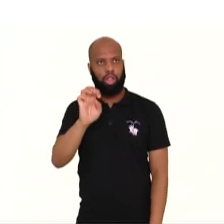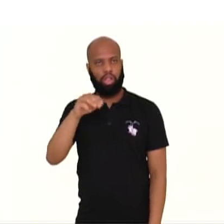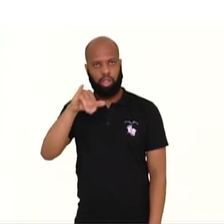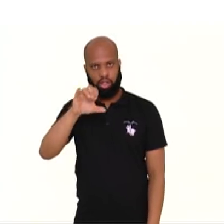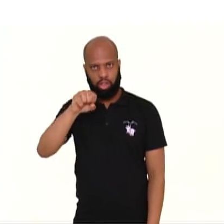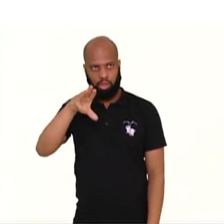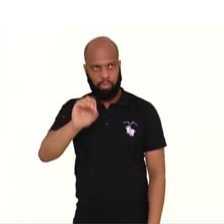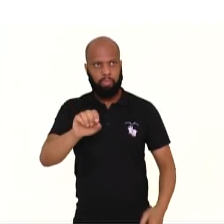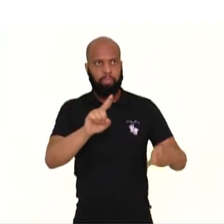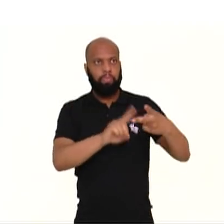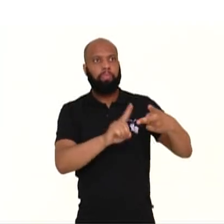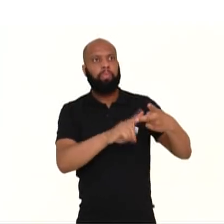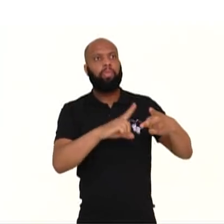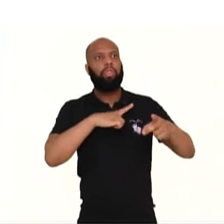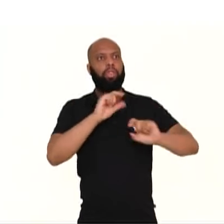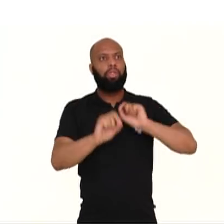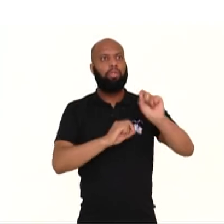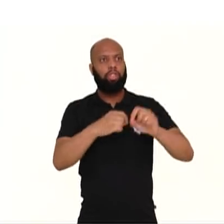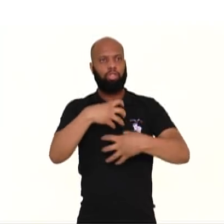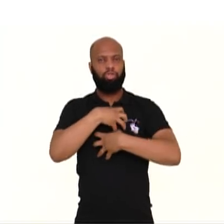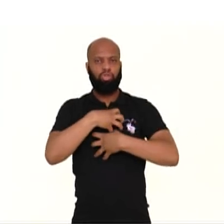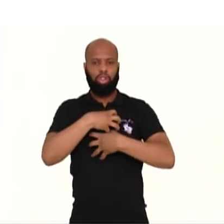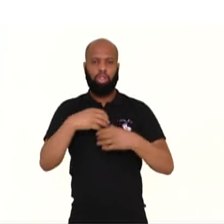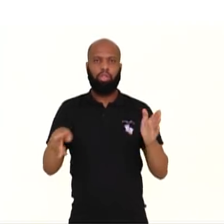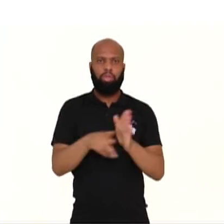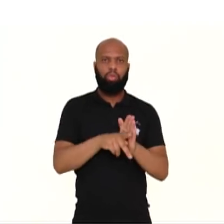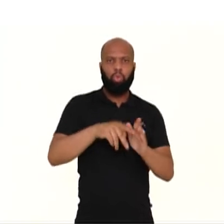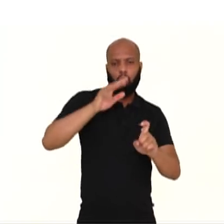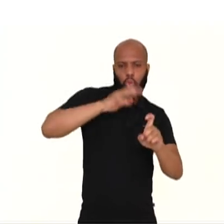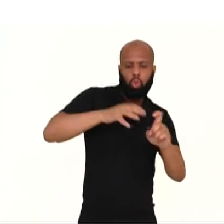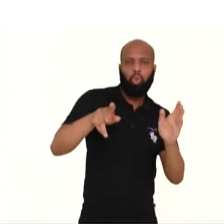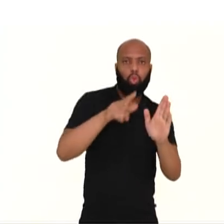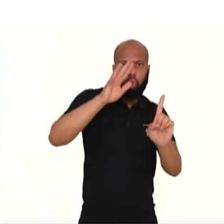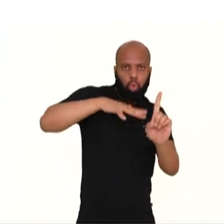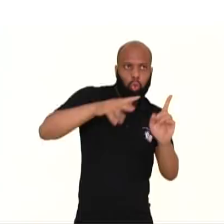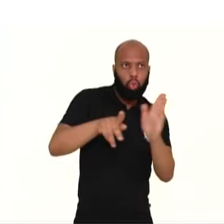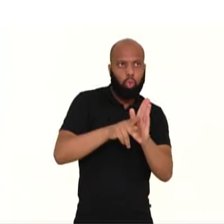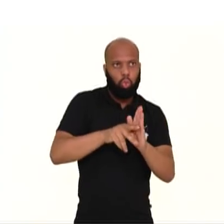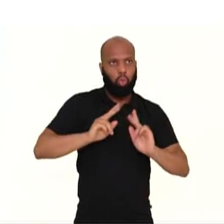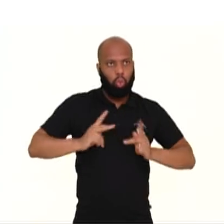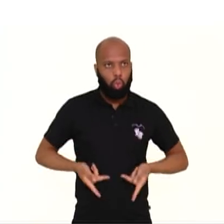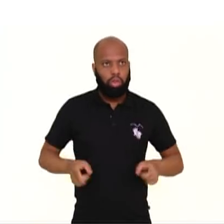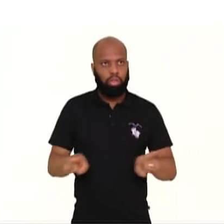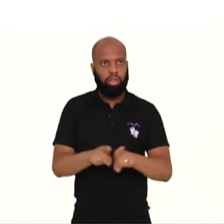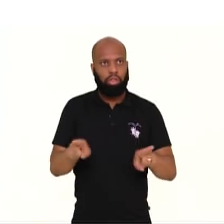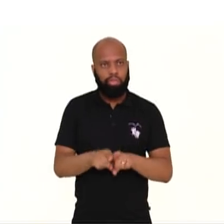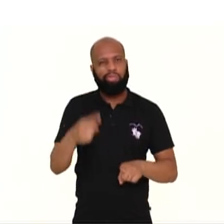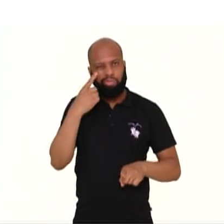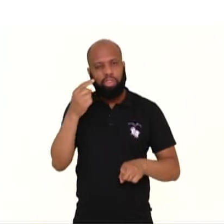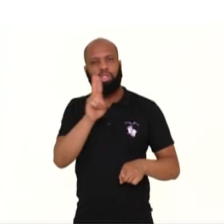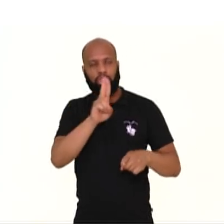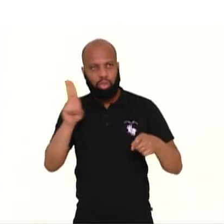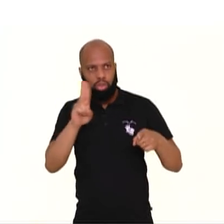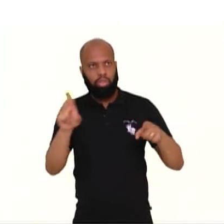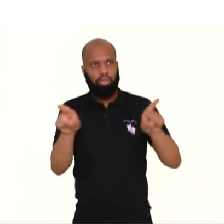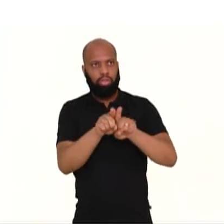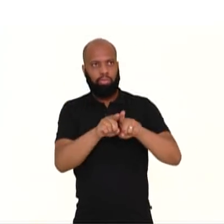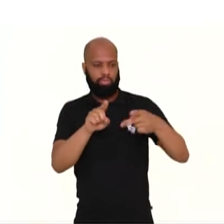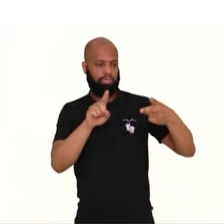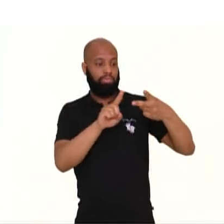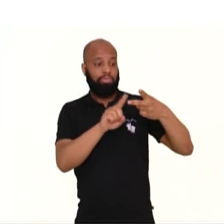totemismo, letra B, o antropomorfismo e o messianismo, letra C, mitologia e